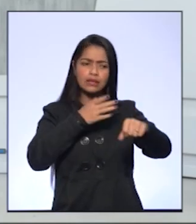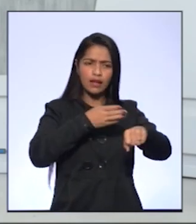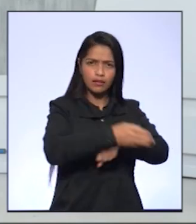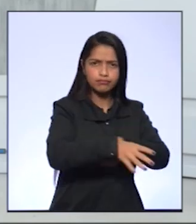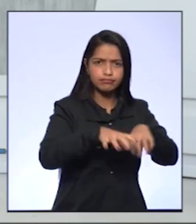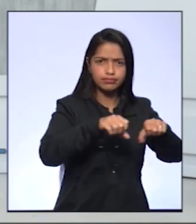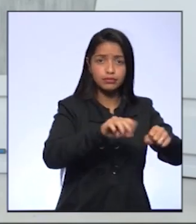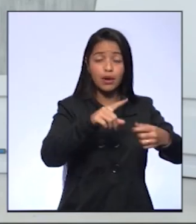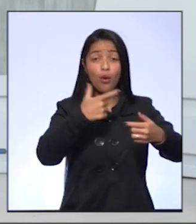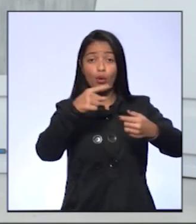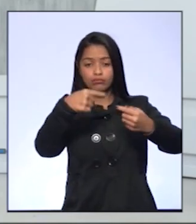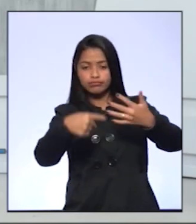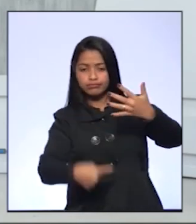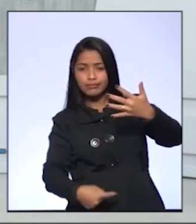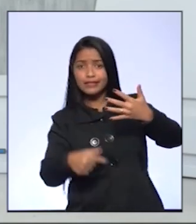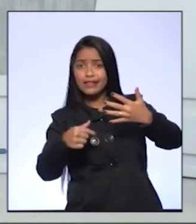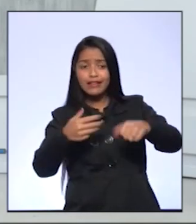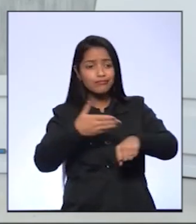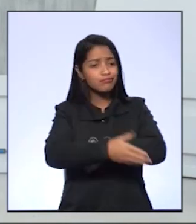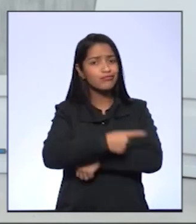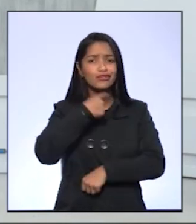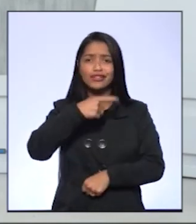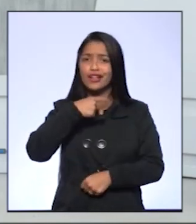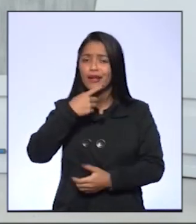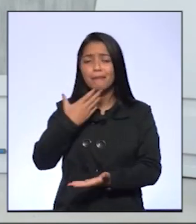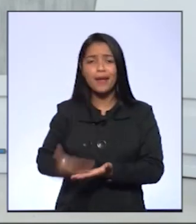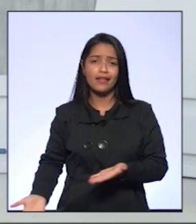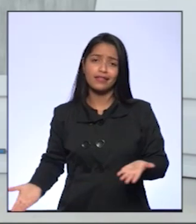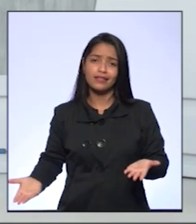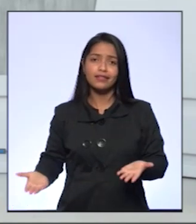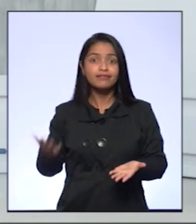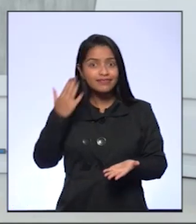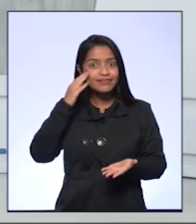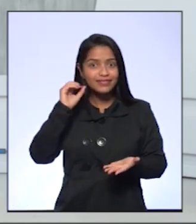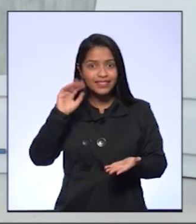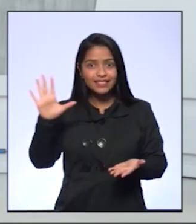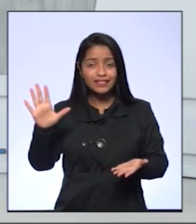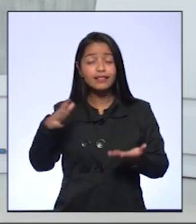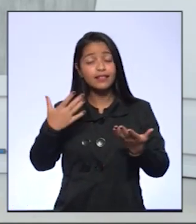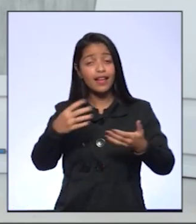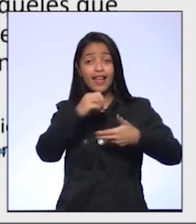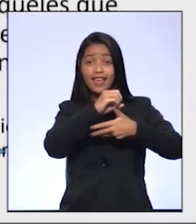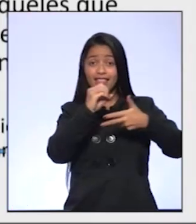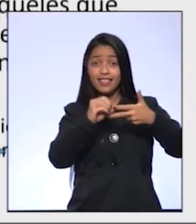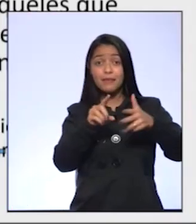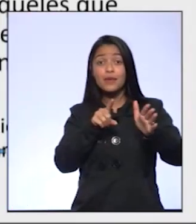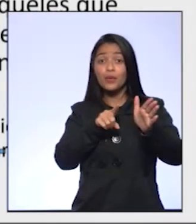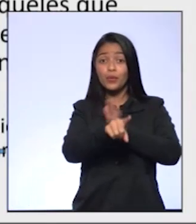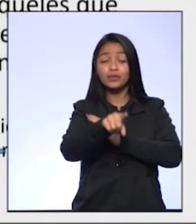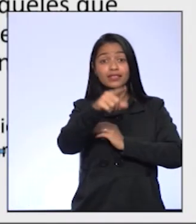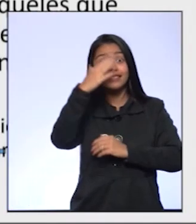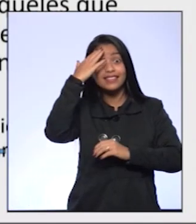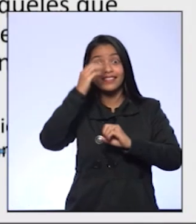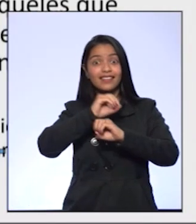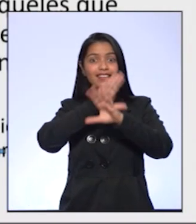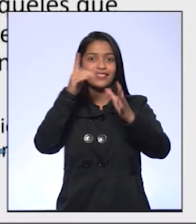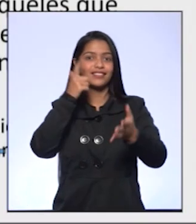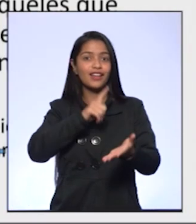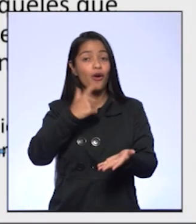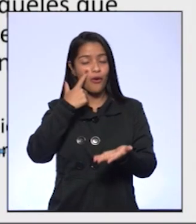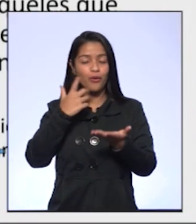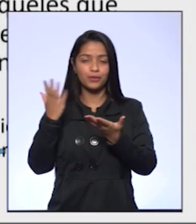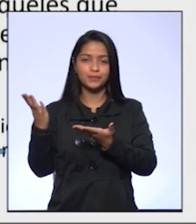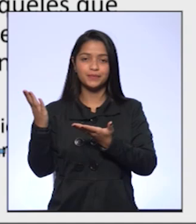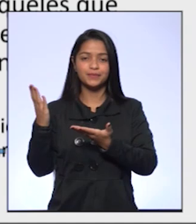E aí que com essa informação eu já consigo matar uma questão do Enem com vocês. Olha que louco, mano. Vamos ler comigo. Vem cá, até vira aqui para ler com vocês. Chega aí.